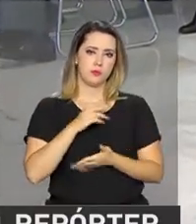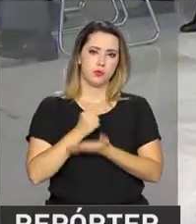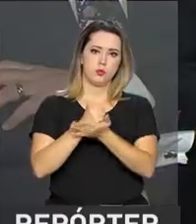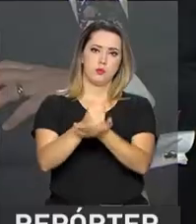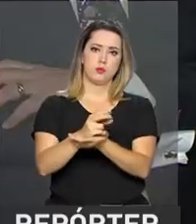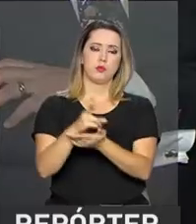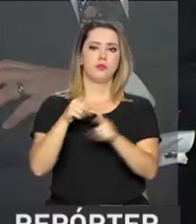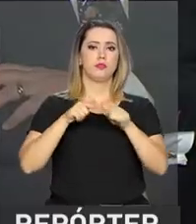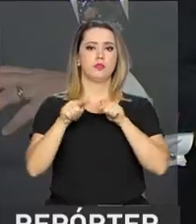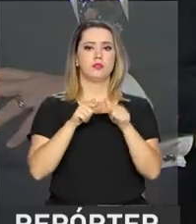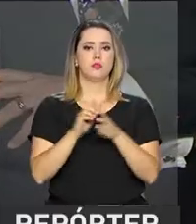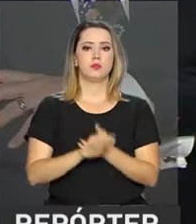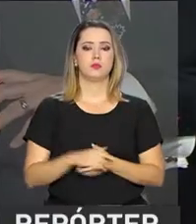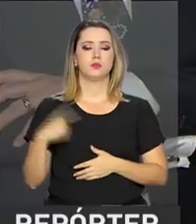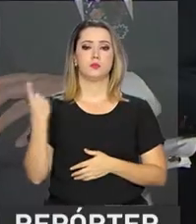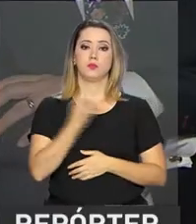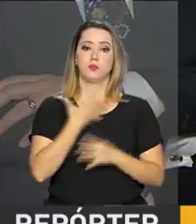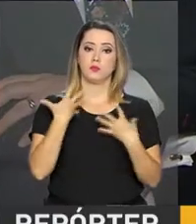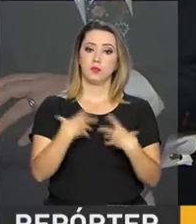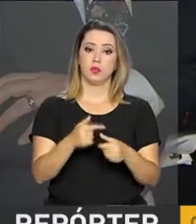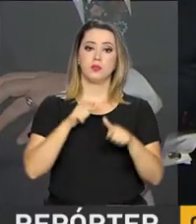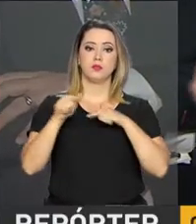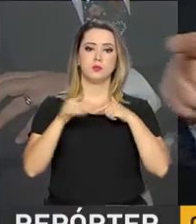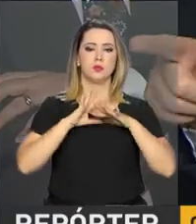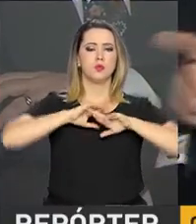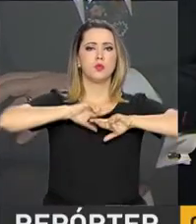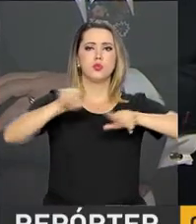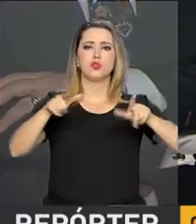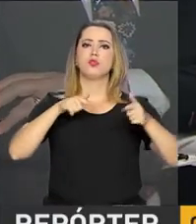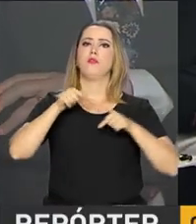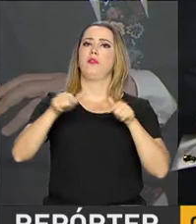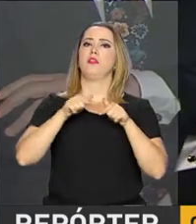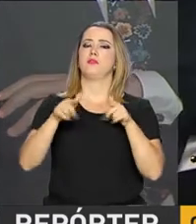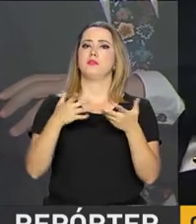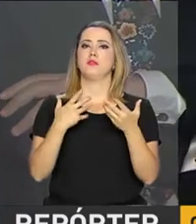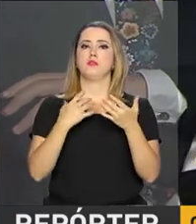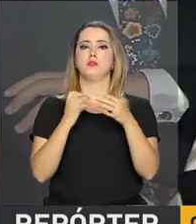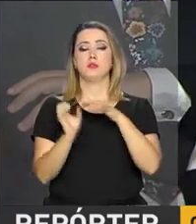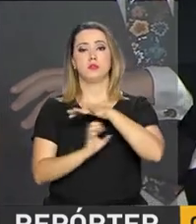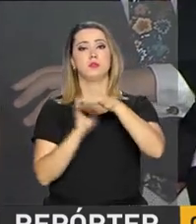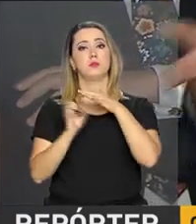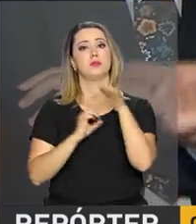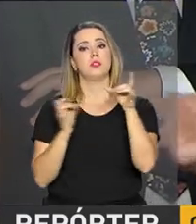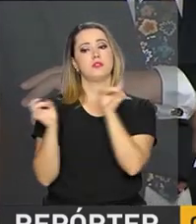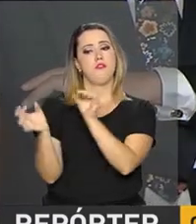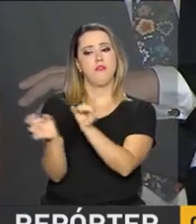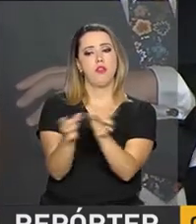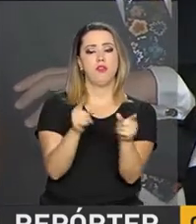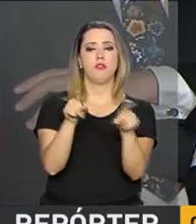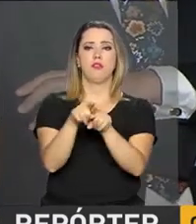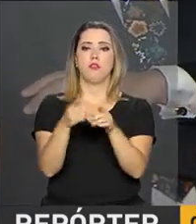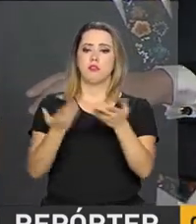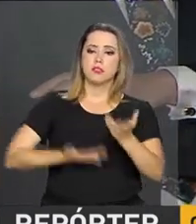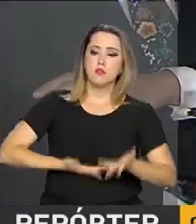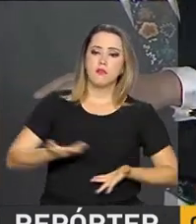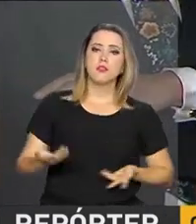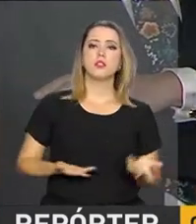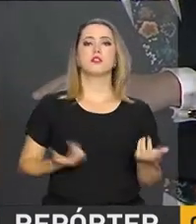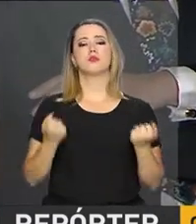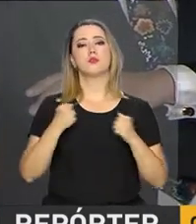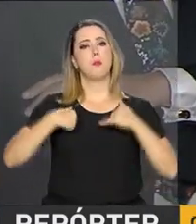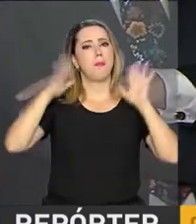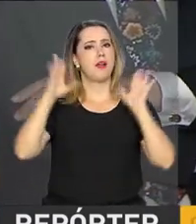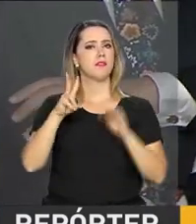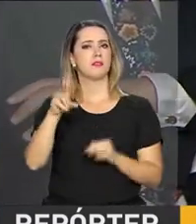emprego nós vamos trabalhar com todas as empresas principalmente essas ramo do comércio e serviços que têm uma oferta maior de empregos possam